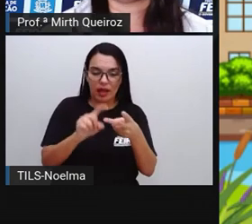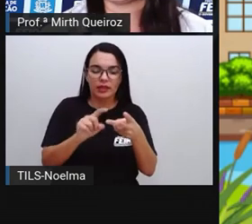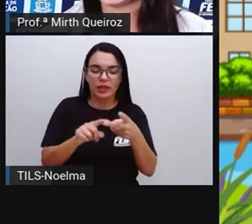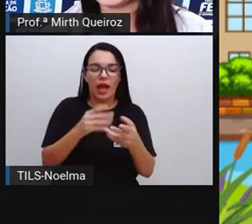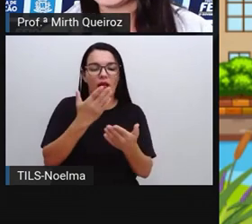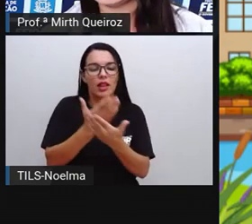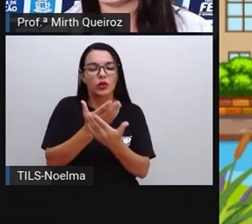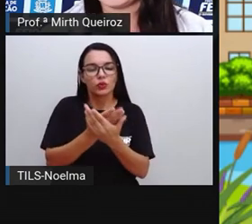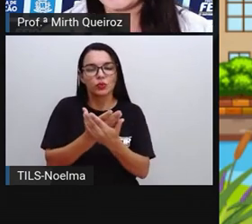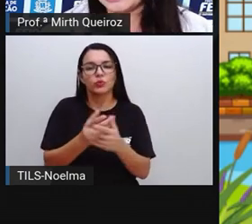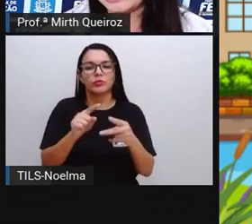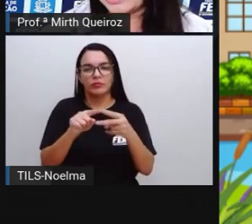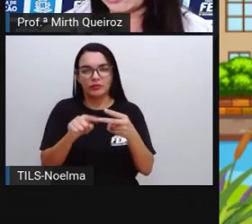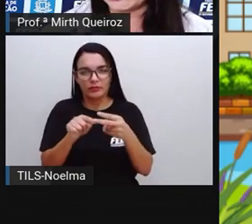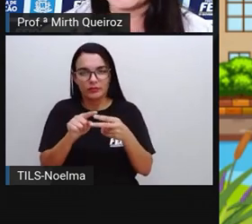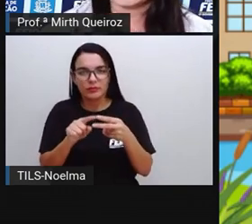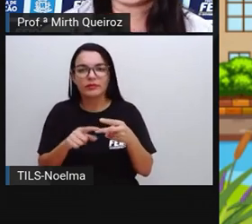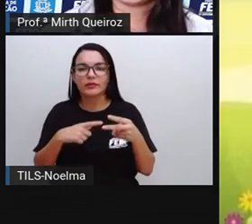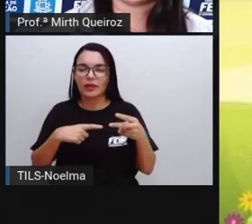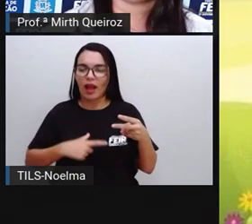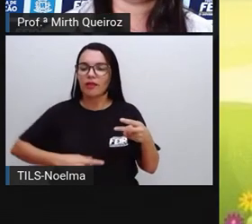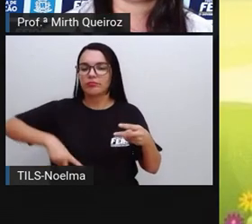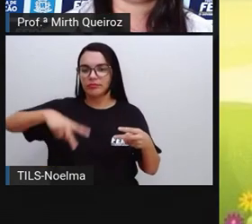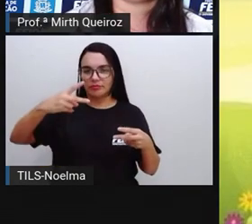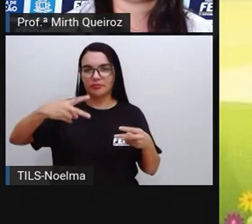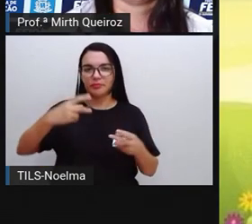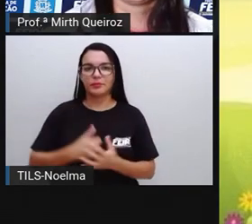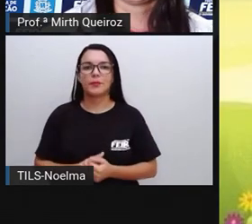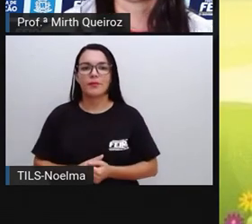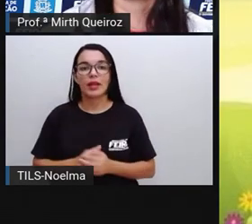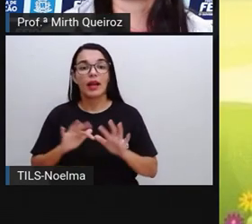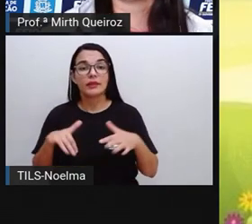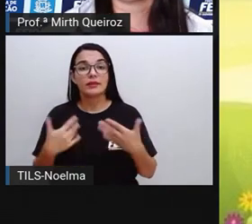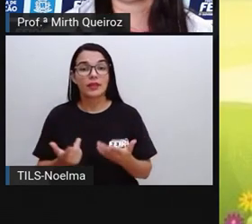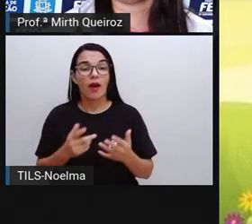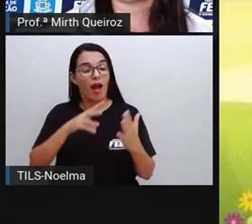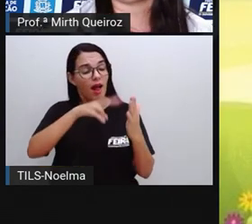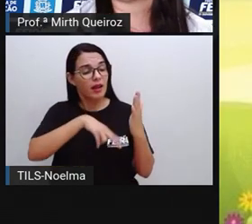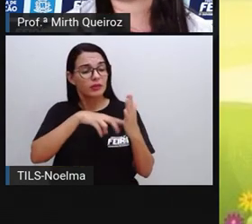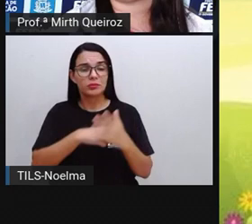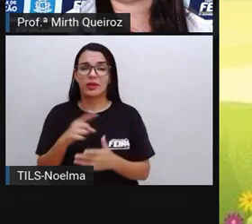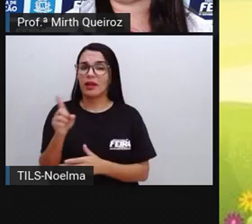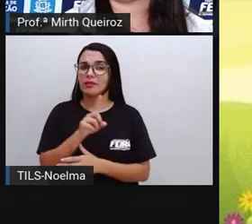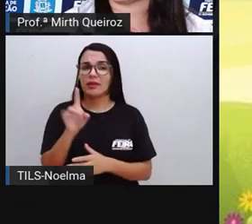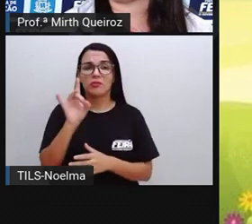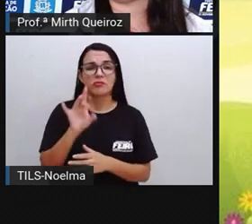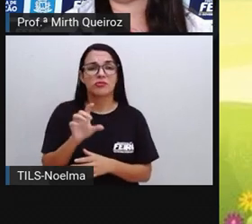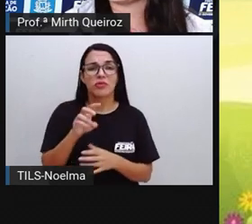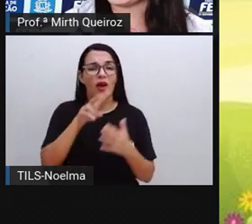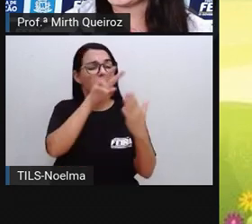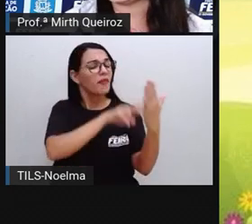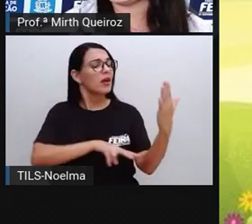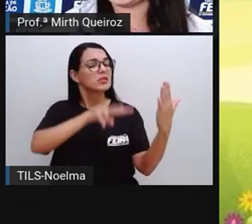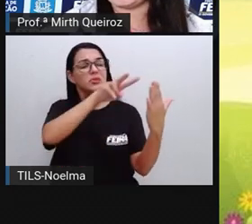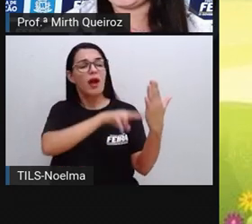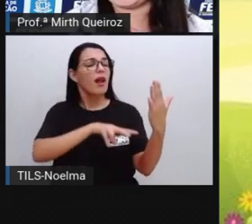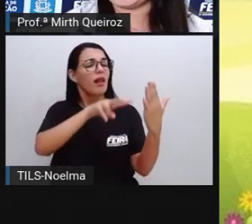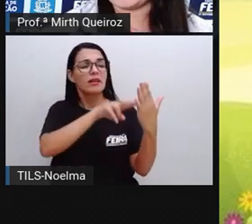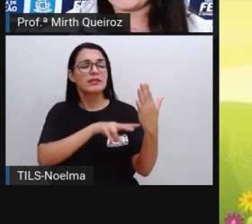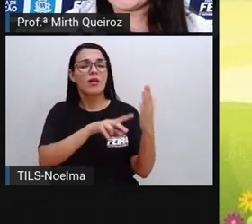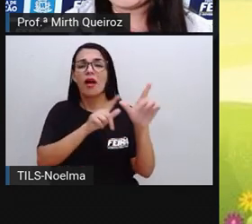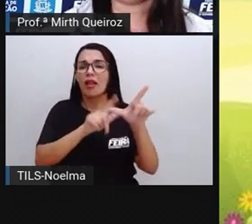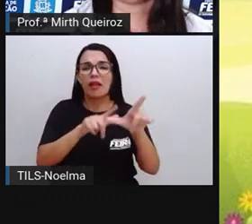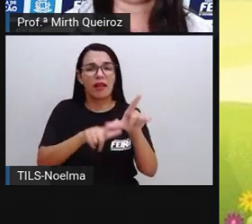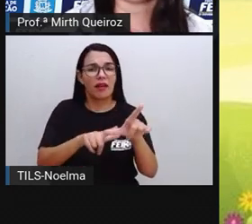a leitura-estudo é aquela leitura com objetivo. A leitura não é apenas a visualização de códigos e